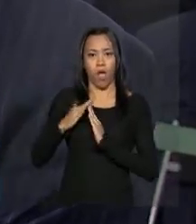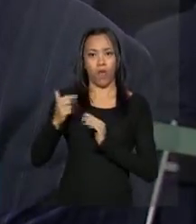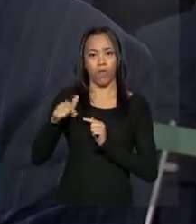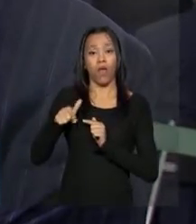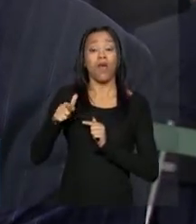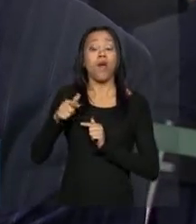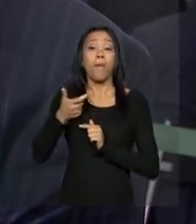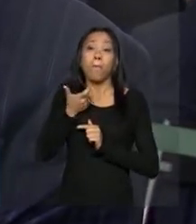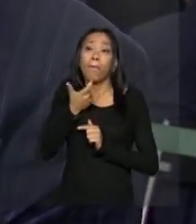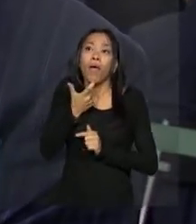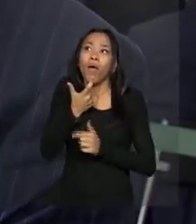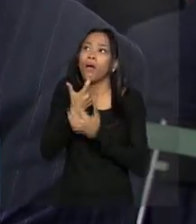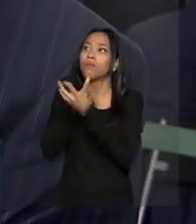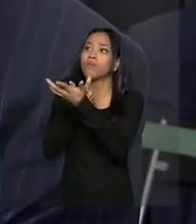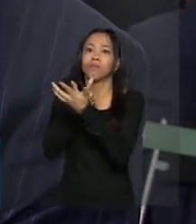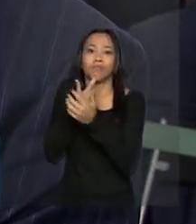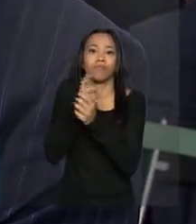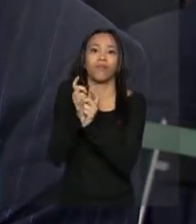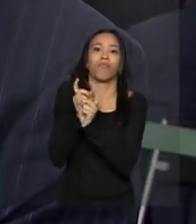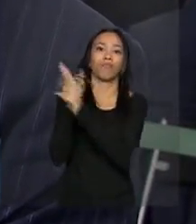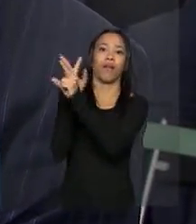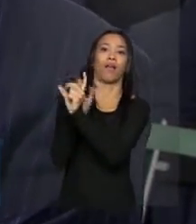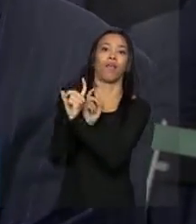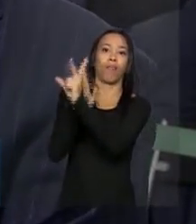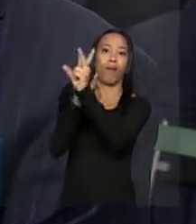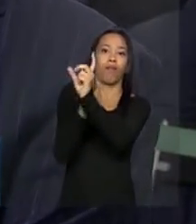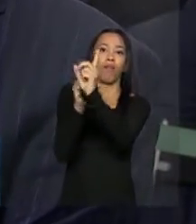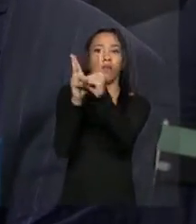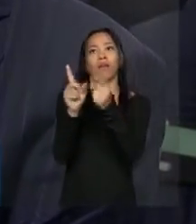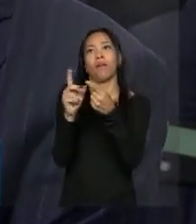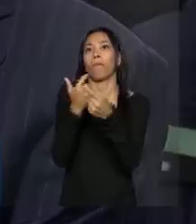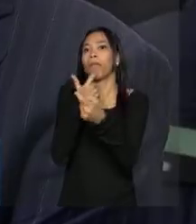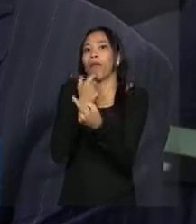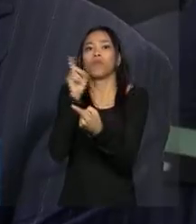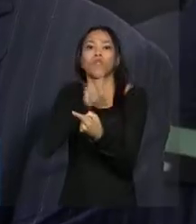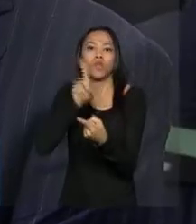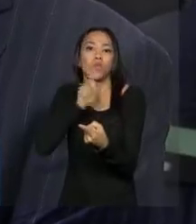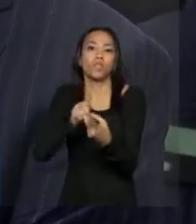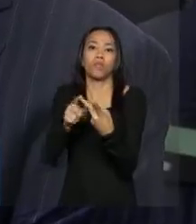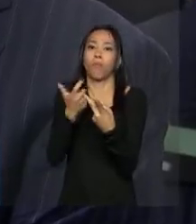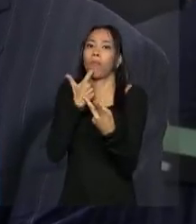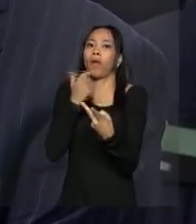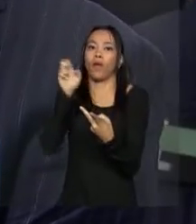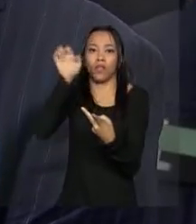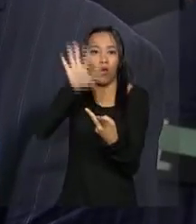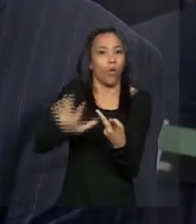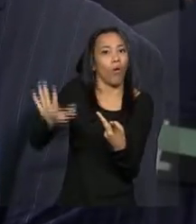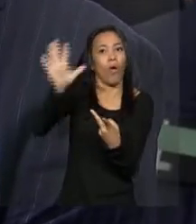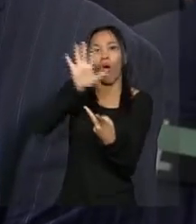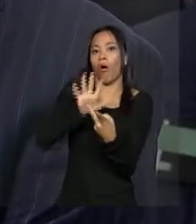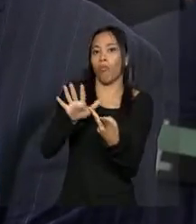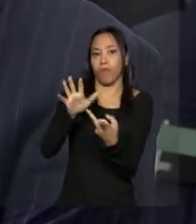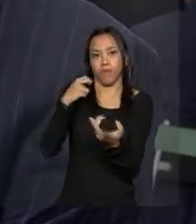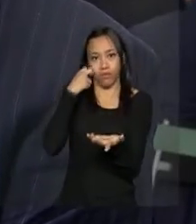mais perto dos mercados consumidores. Estamos mais perto dos Estados Unidos, da Europa, mas